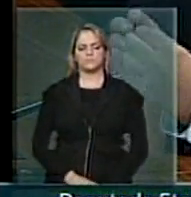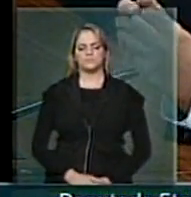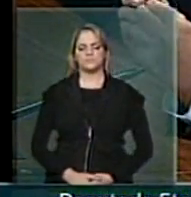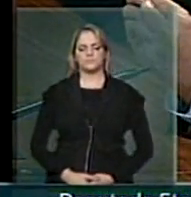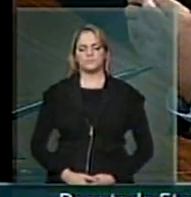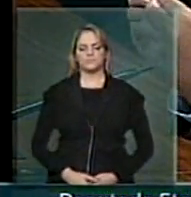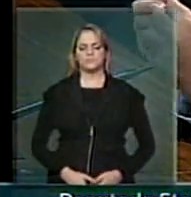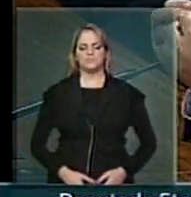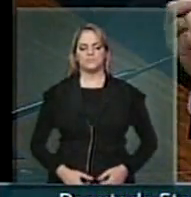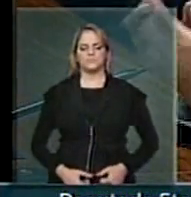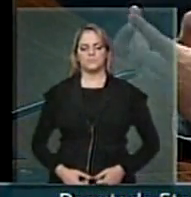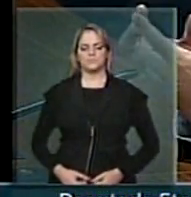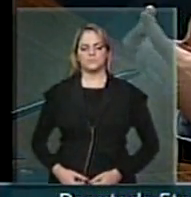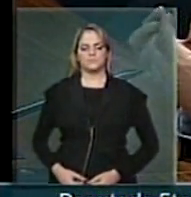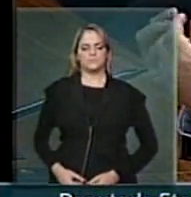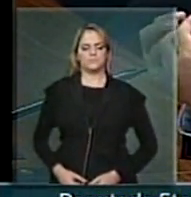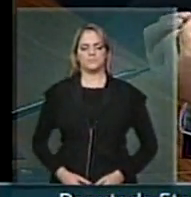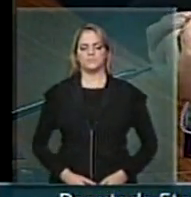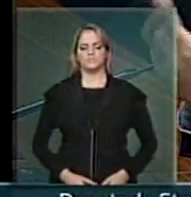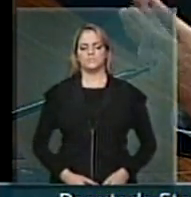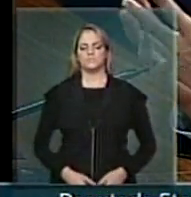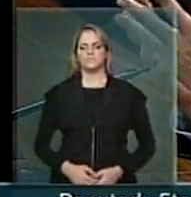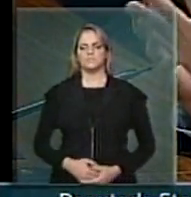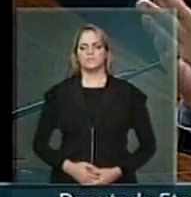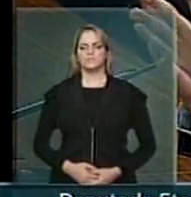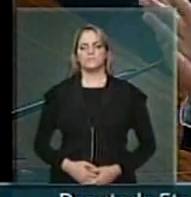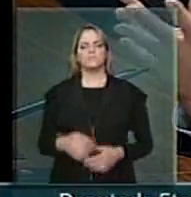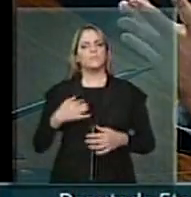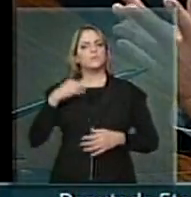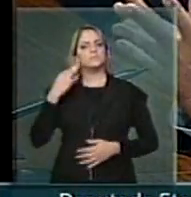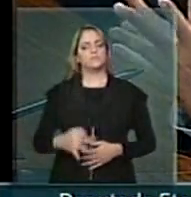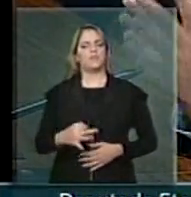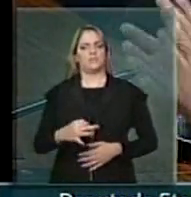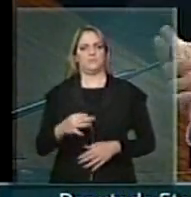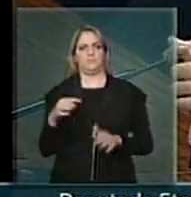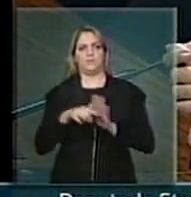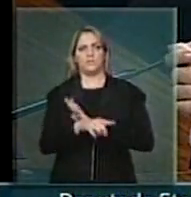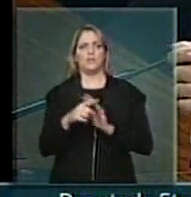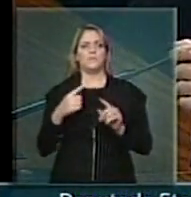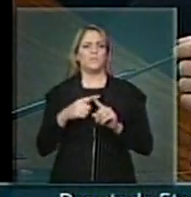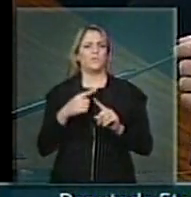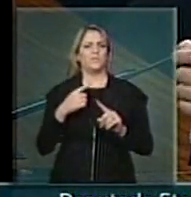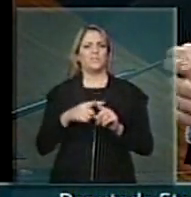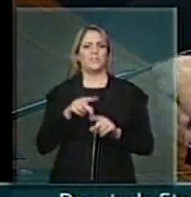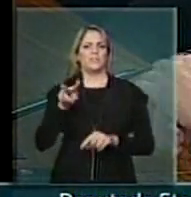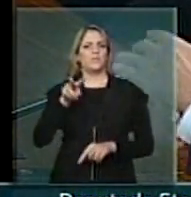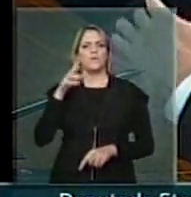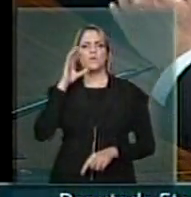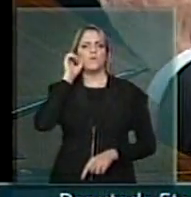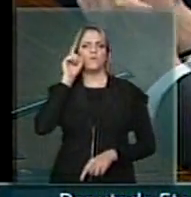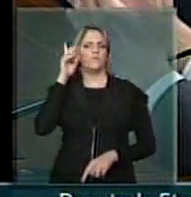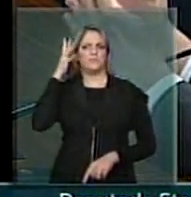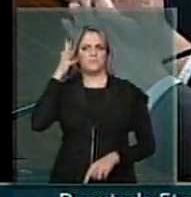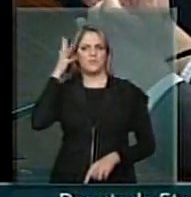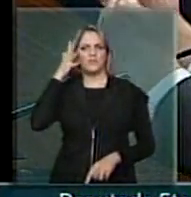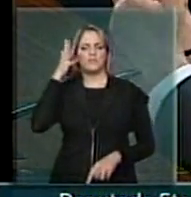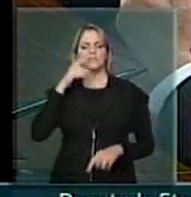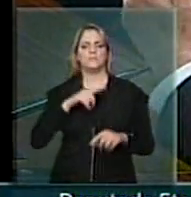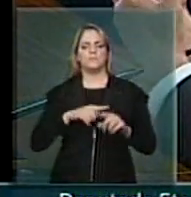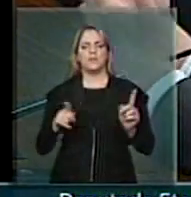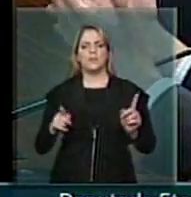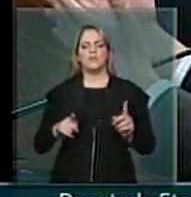para deixar alguma coisa de concreto na minha indagação, por não ter ouvido principalmente vocês dois, por ter